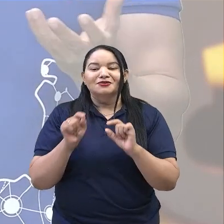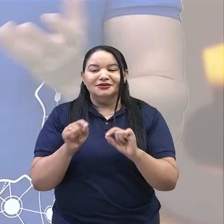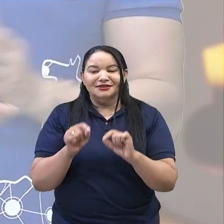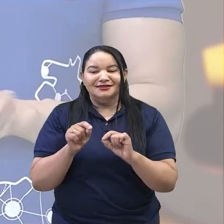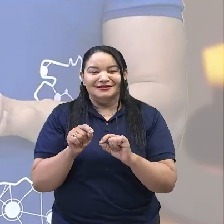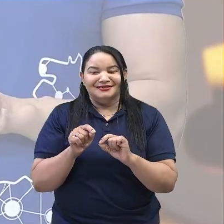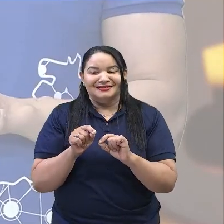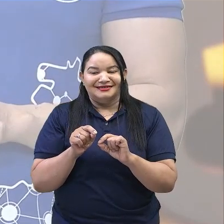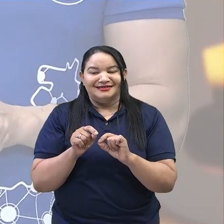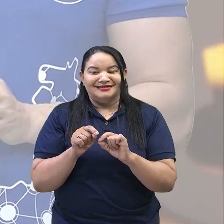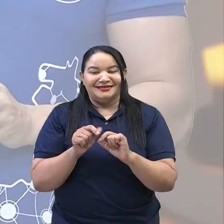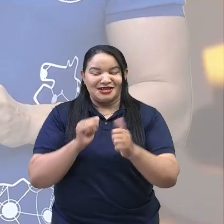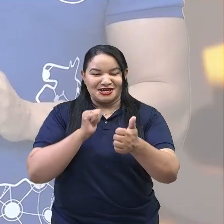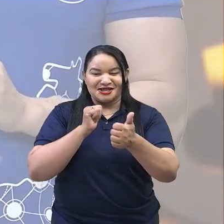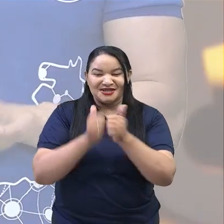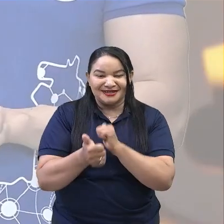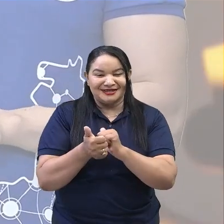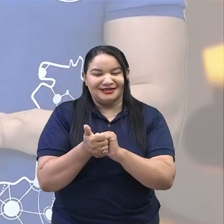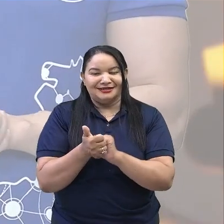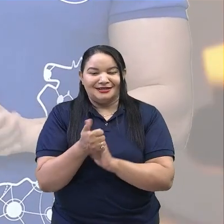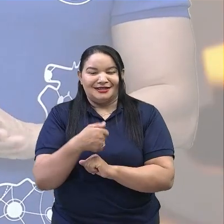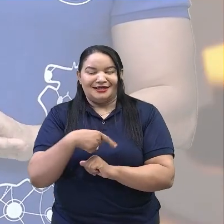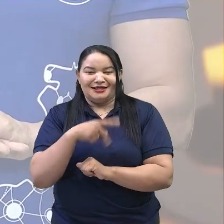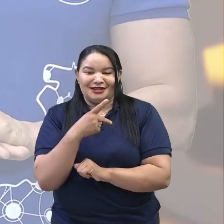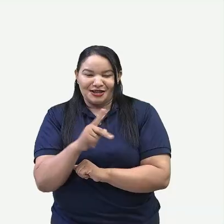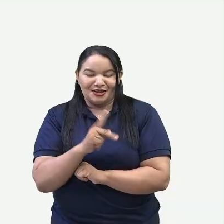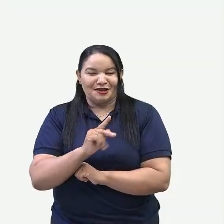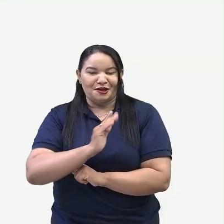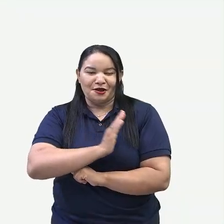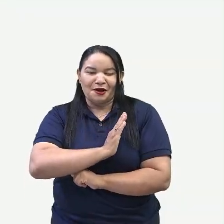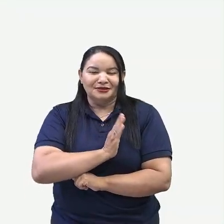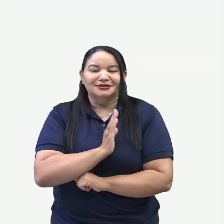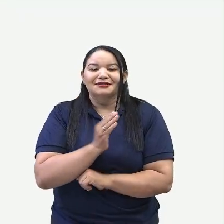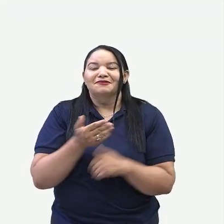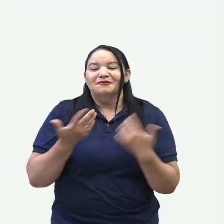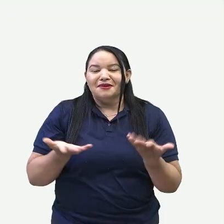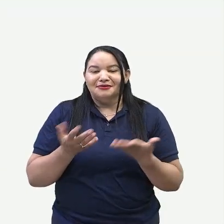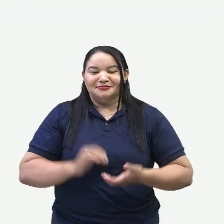time do seu coração, né? A gente vai ver o que o pessoal respondeu.